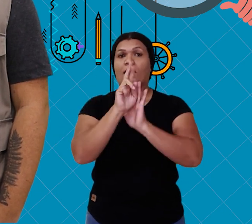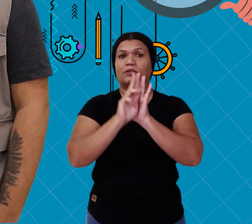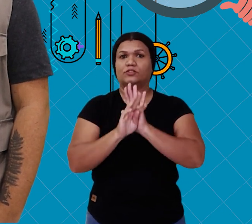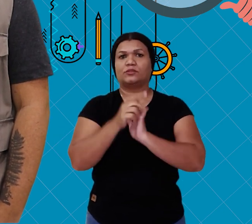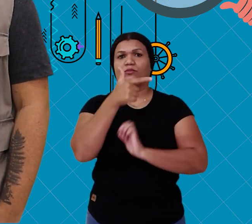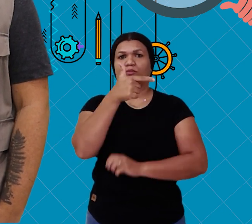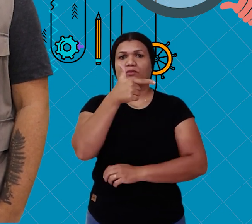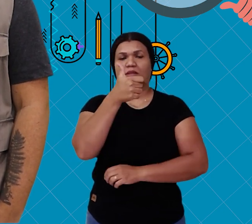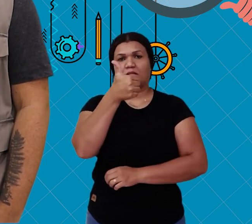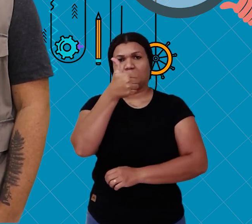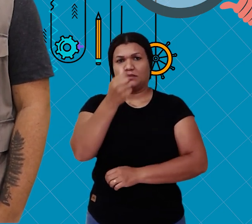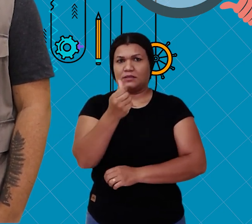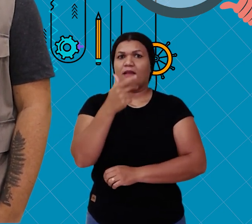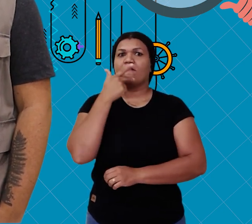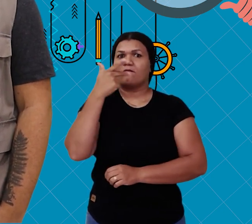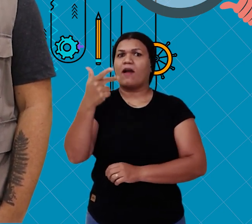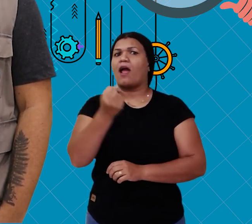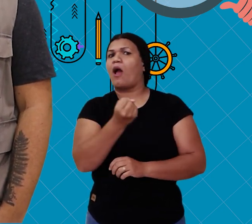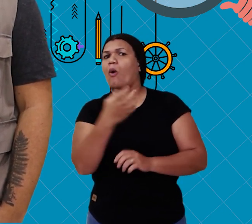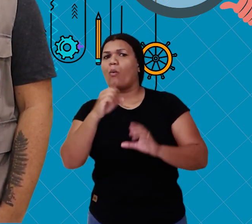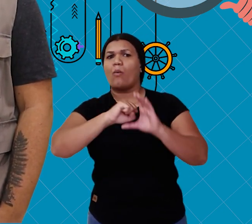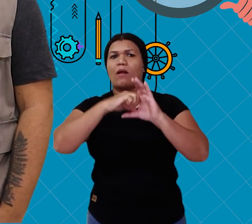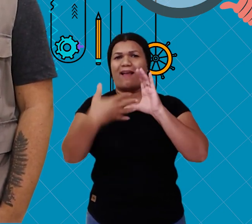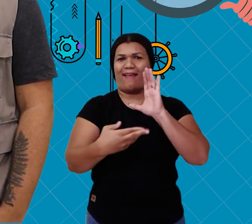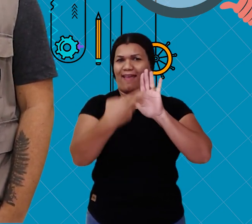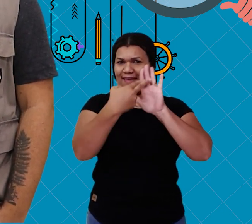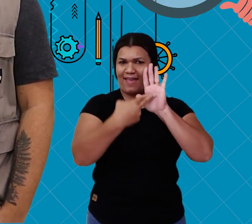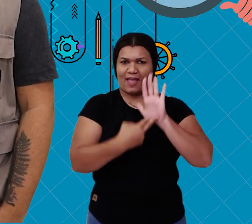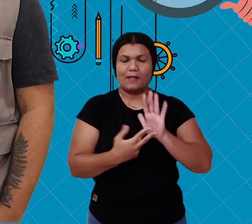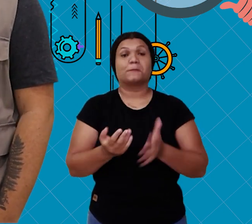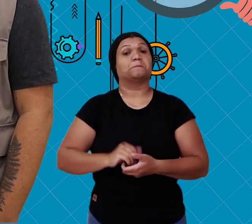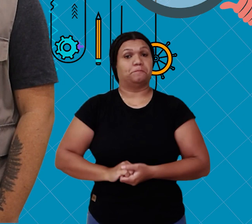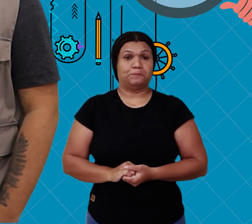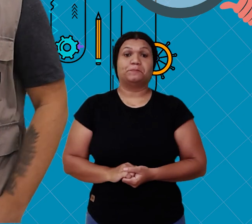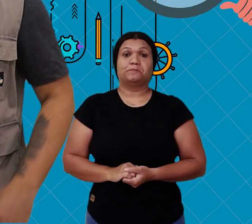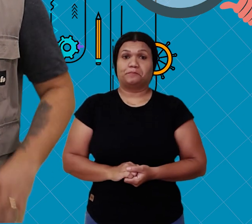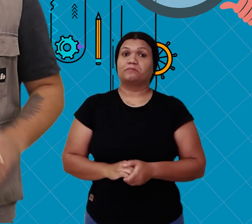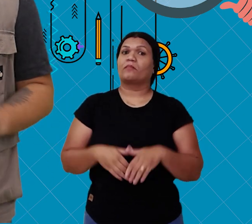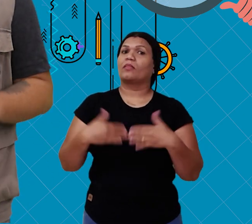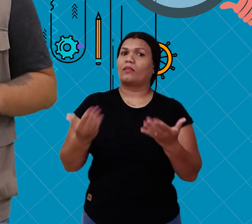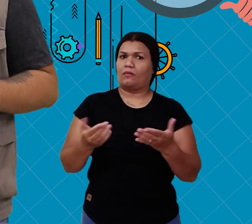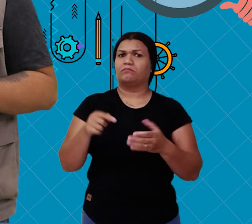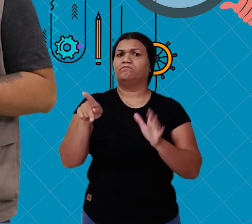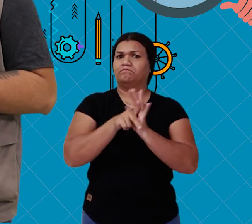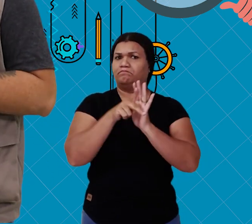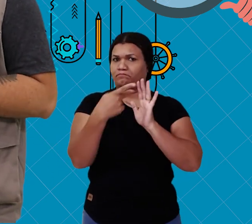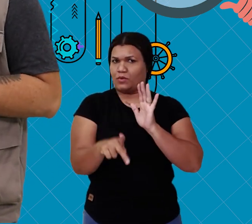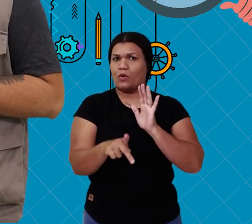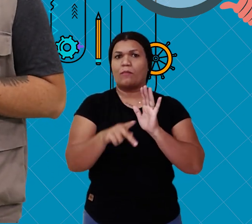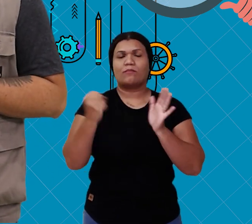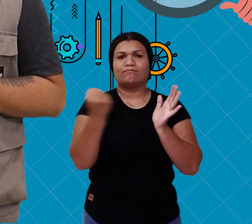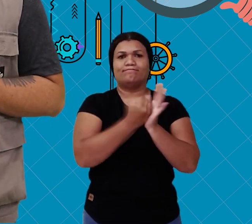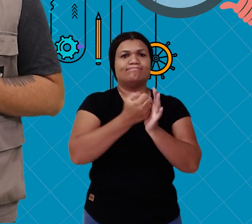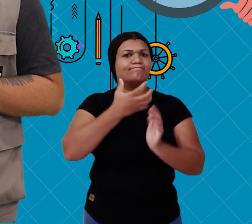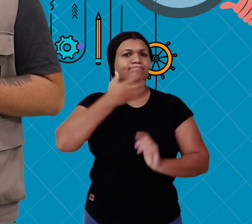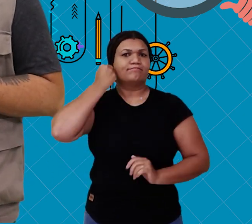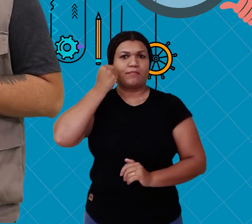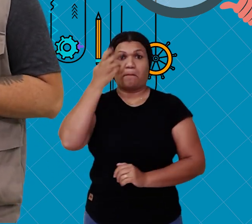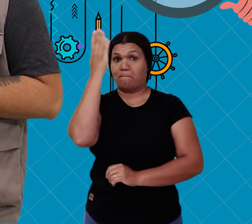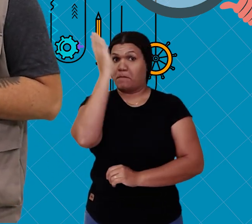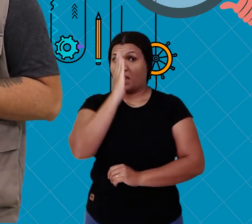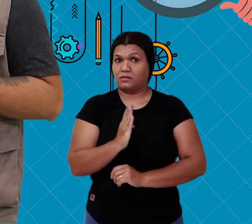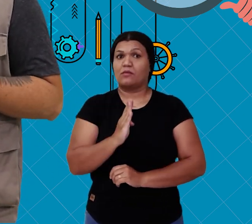artigo 216, estabelece algumas questões? Fala aí, Gabriel. Então, constituem patrimônio